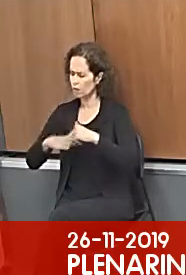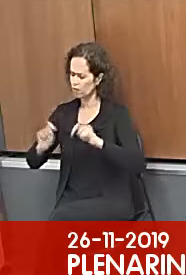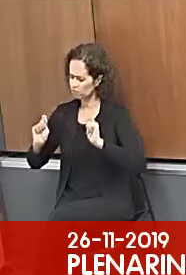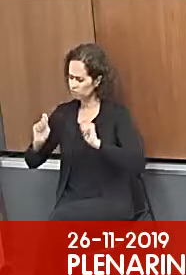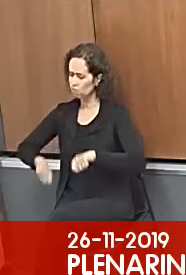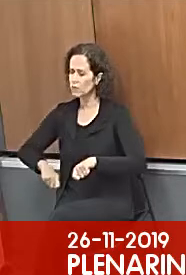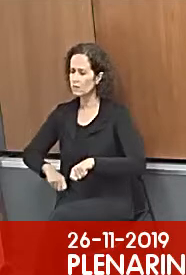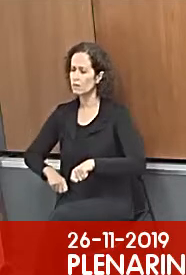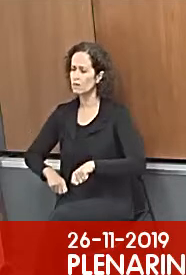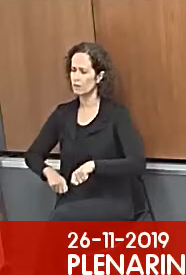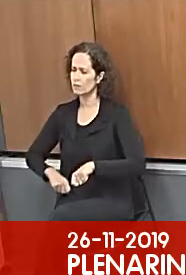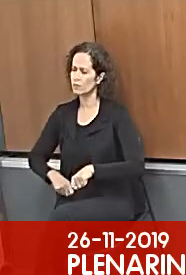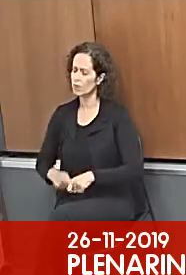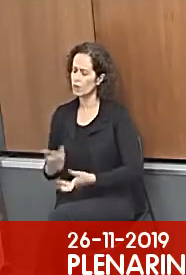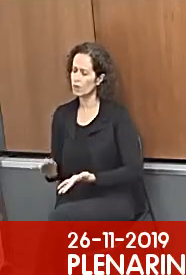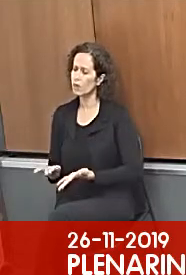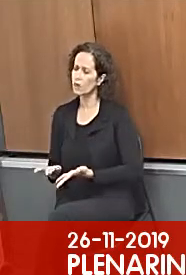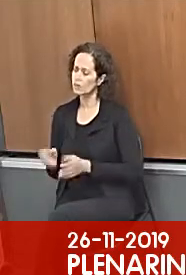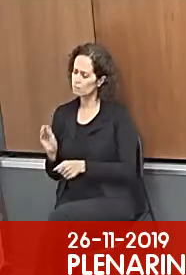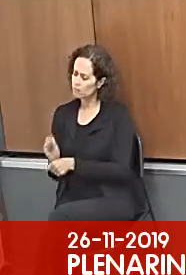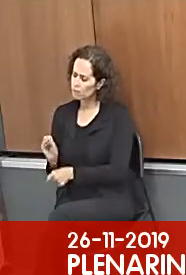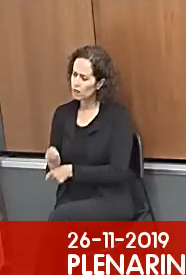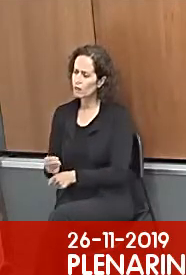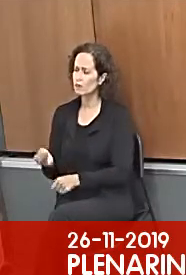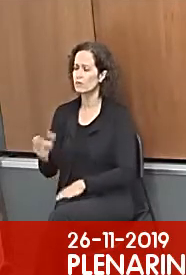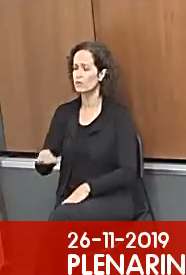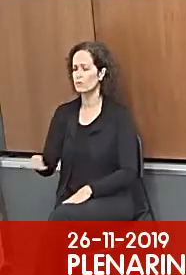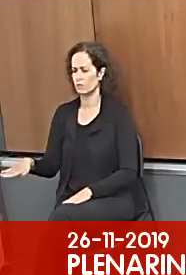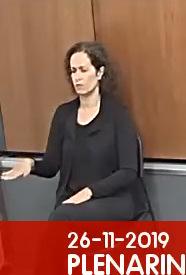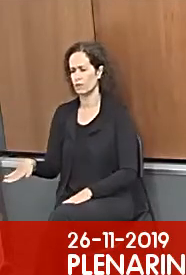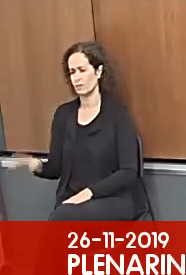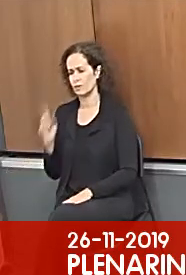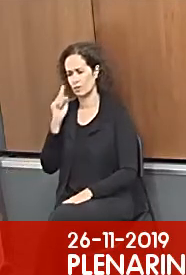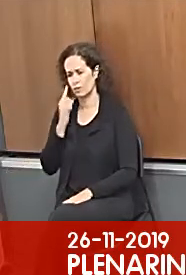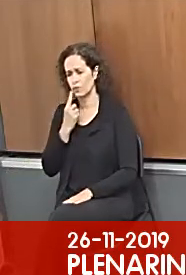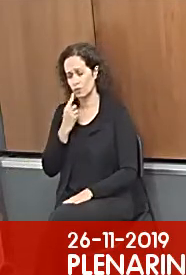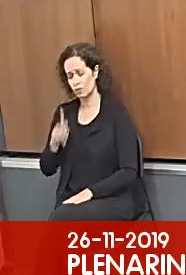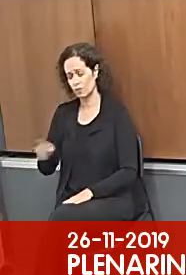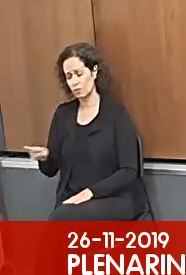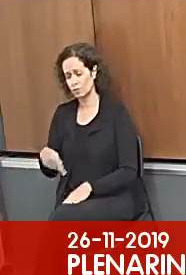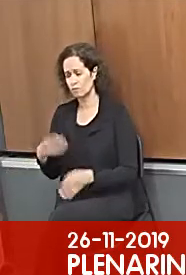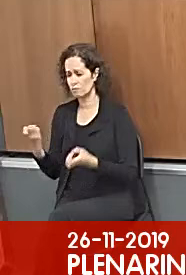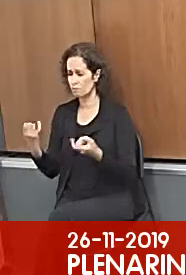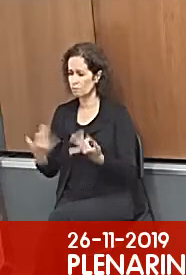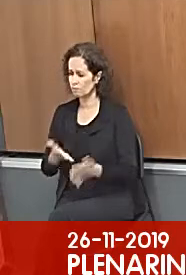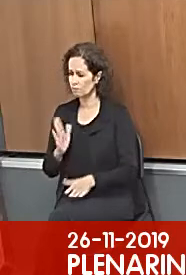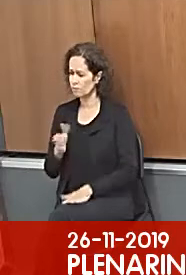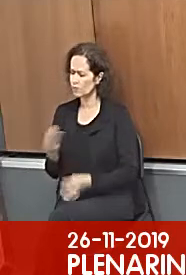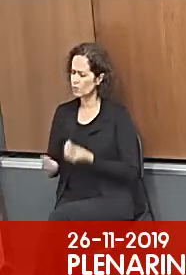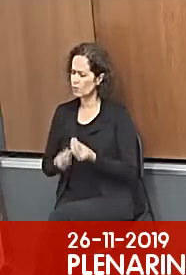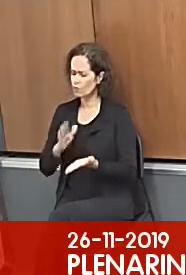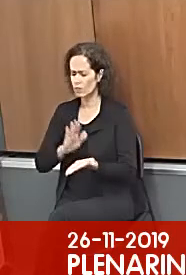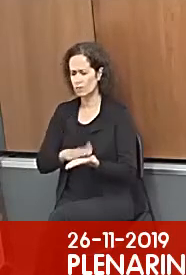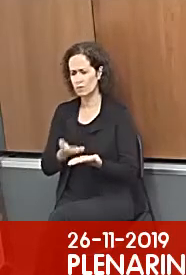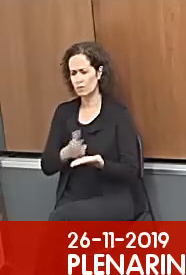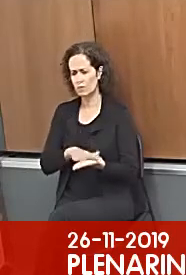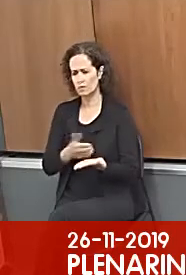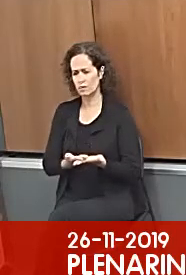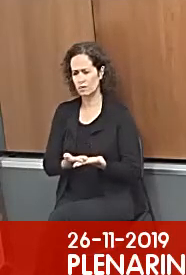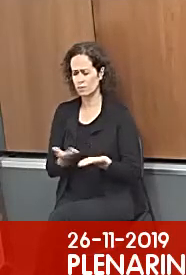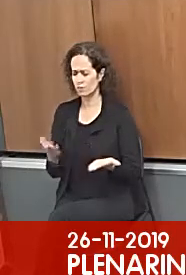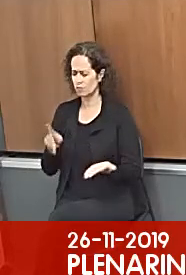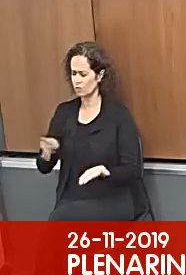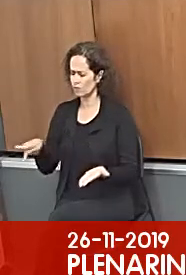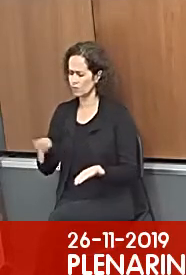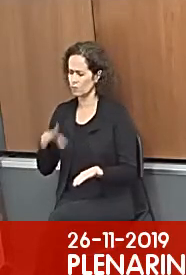para atender esse surdo. Como o professor bem falou aqui, ele citou um exemplo, como que vai estar interpretando um professor de